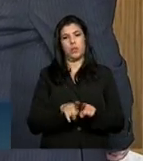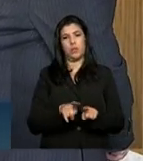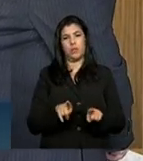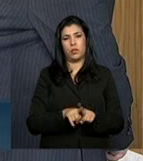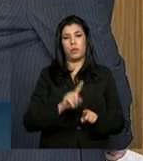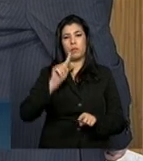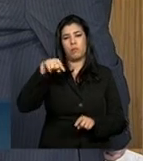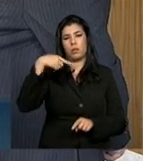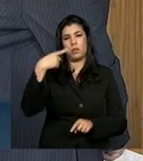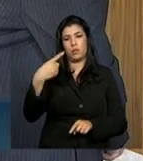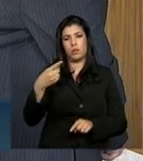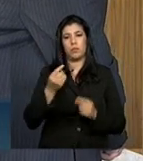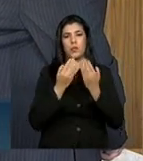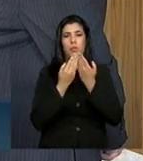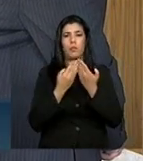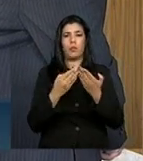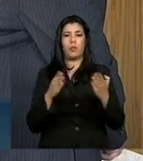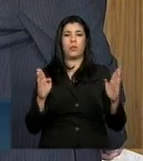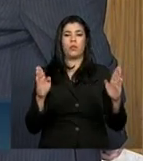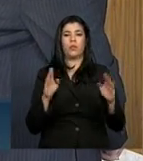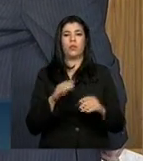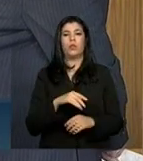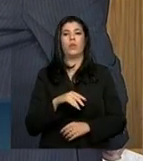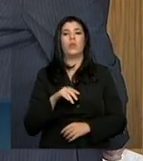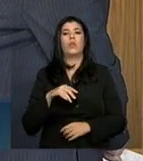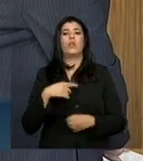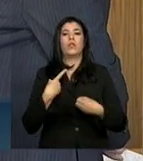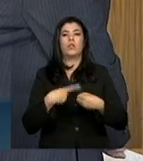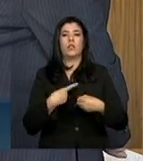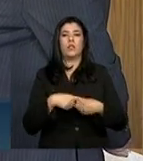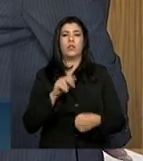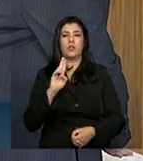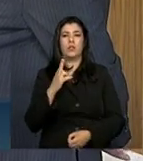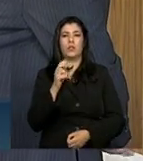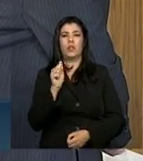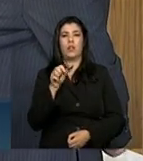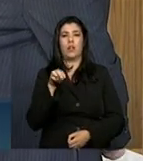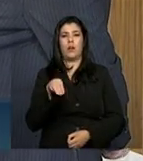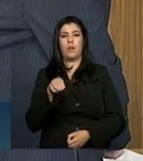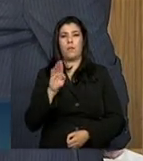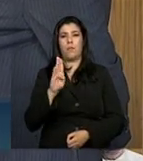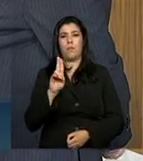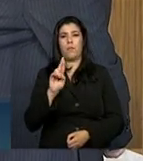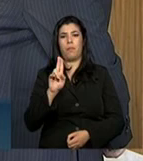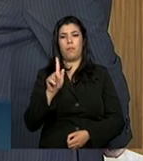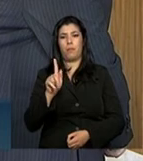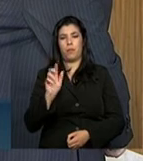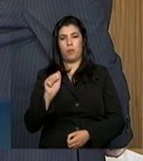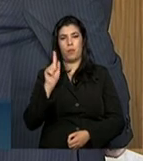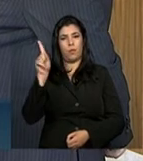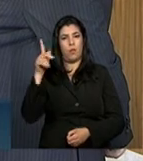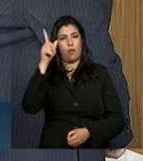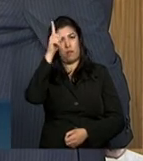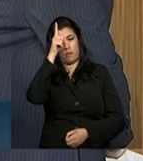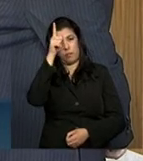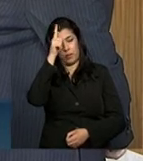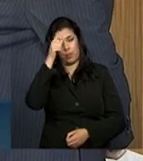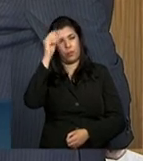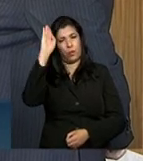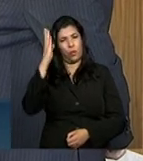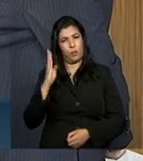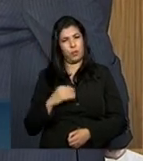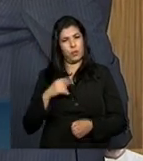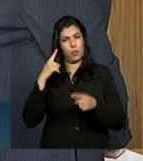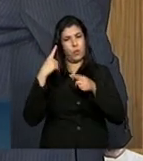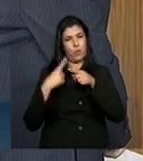do consulado brasileiro em Hamburgo, uma cidade da Alemanha. O Brasil interrompeu suas relações